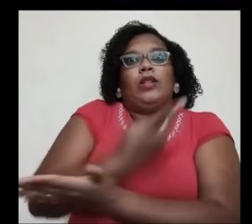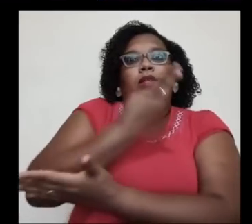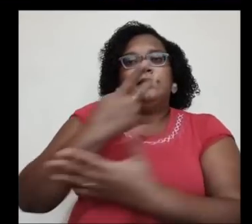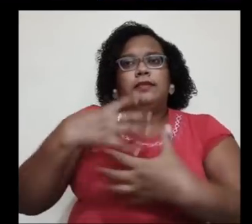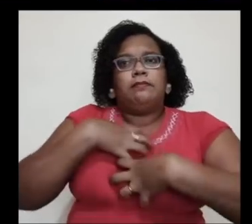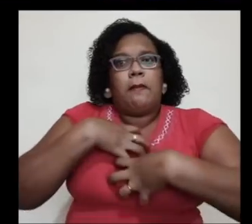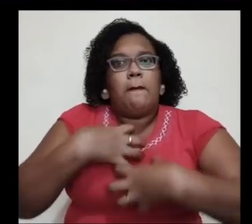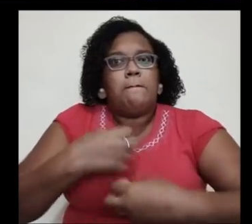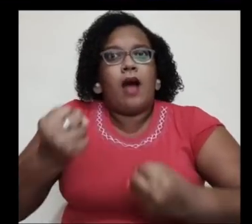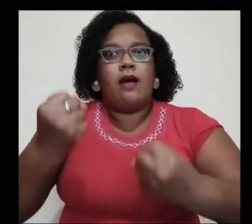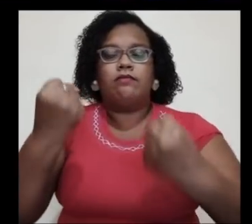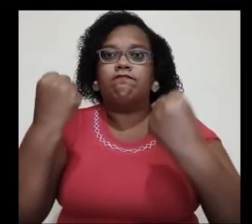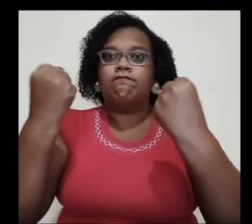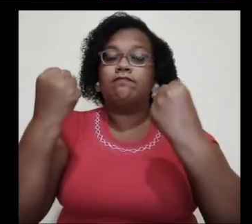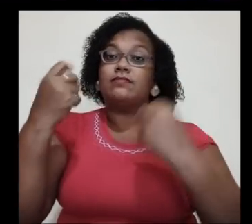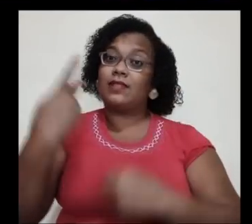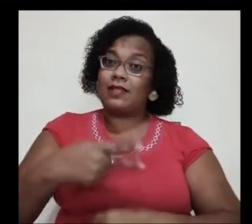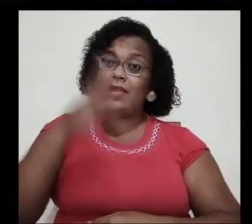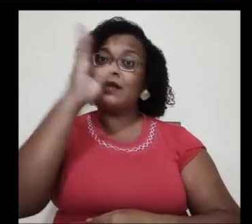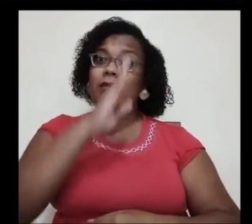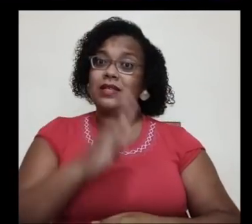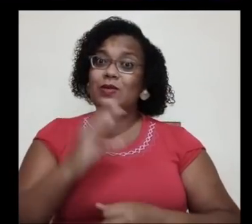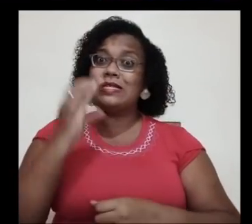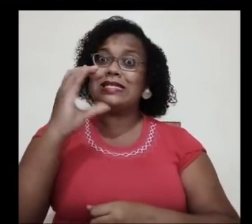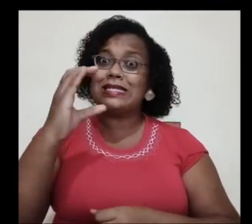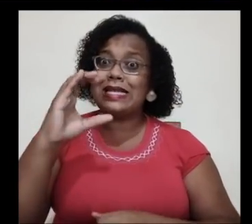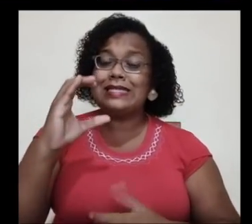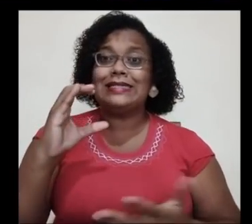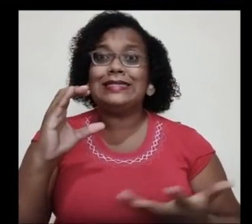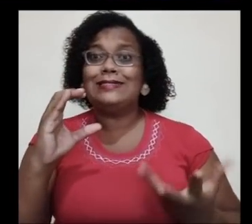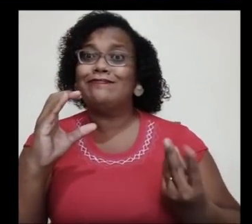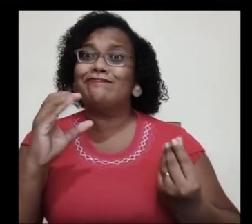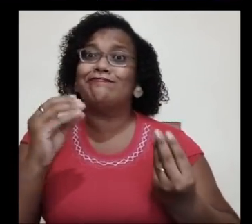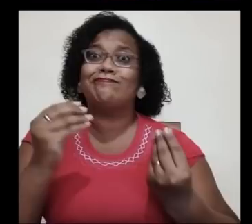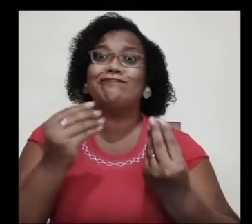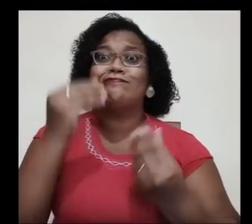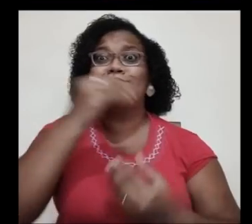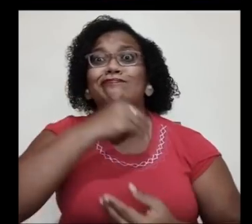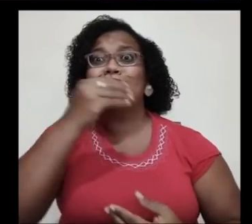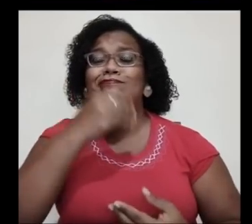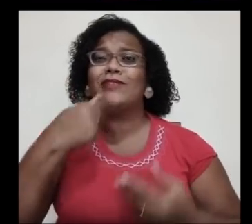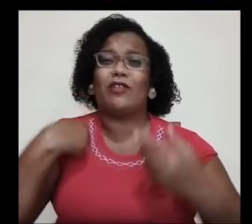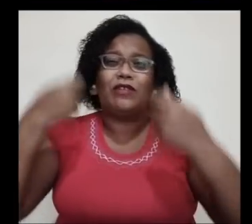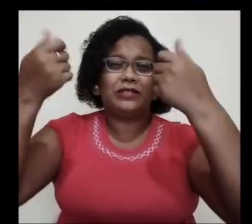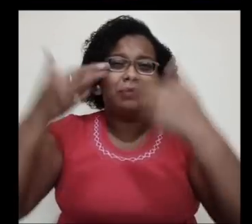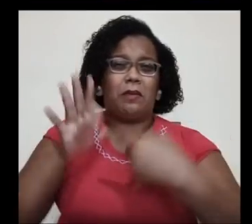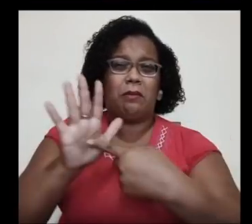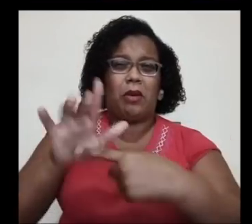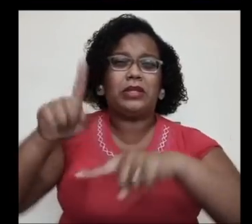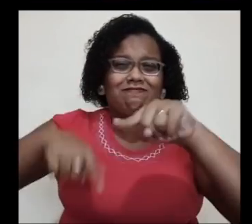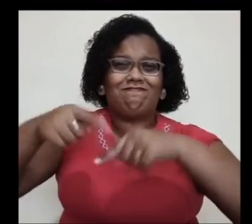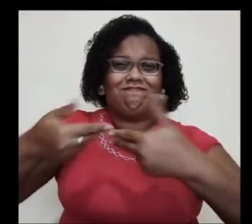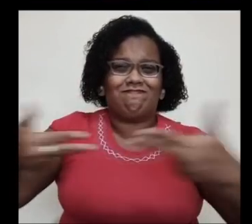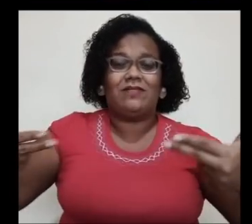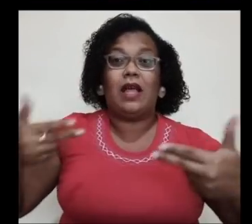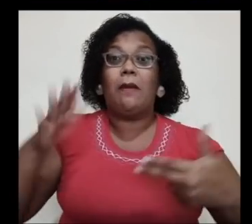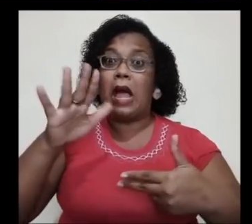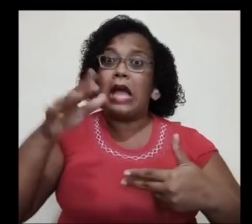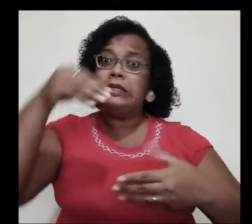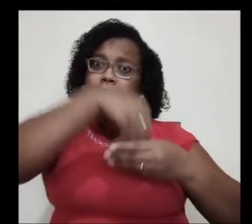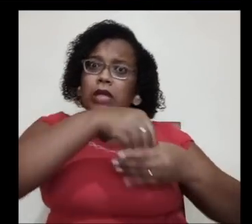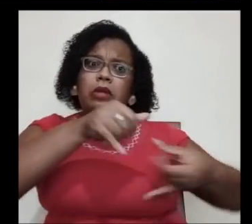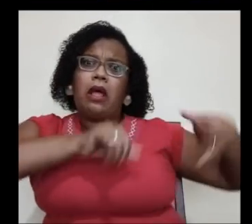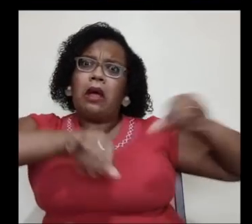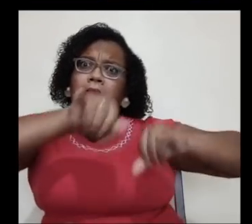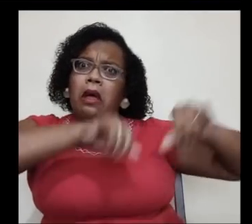mencionar, em termos de recursos, mas mesmo assim nossos laboratórios, nossas universidades, nossas instituições de pesquisa têm se dedicado com muito afinco